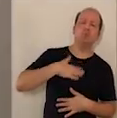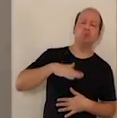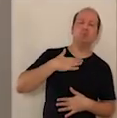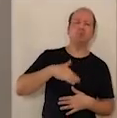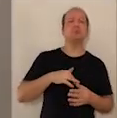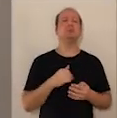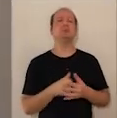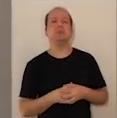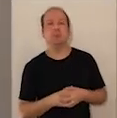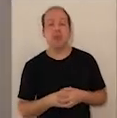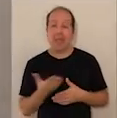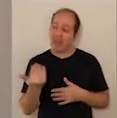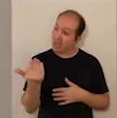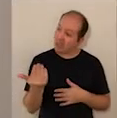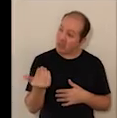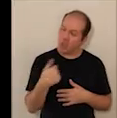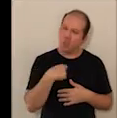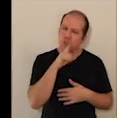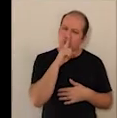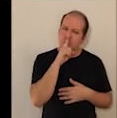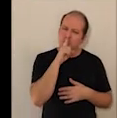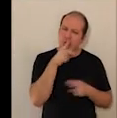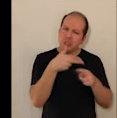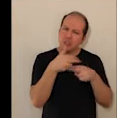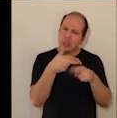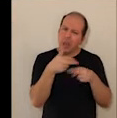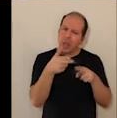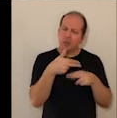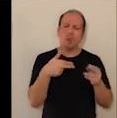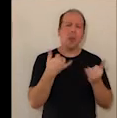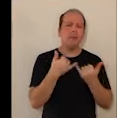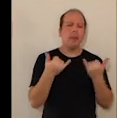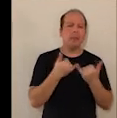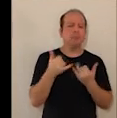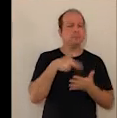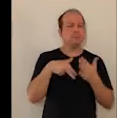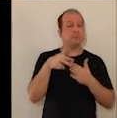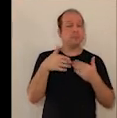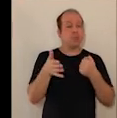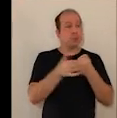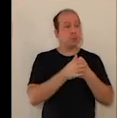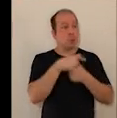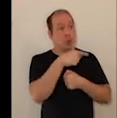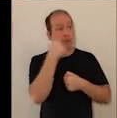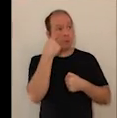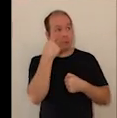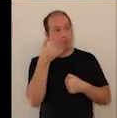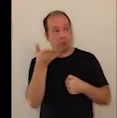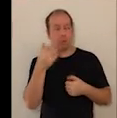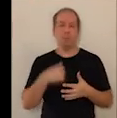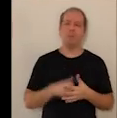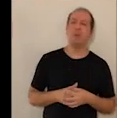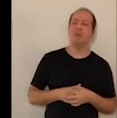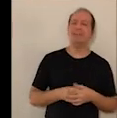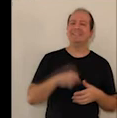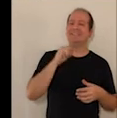Leone. Entre, silencioso e discreto, como um mestre de dança. Esconda-se nesse quarto, poderá ouvir tudo. Se